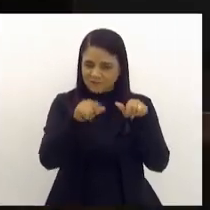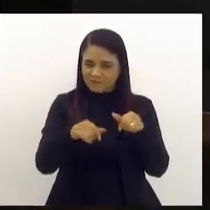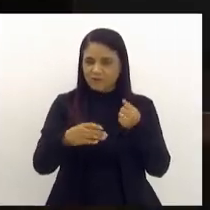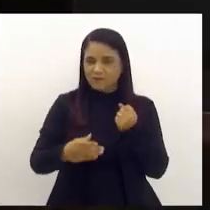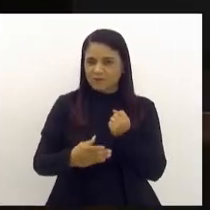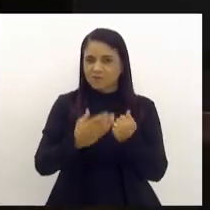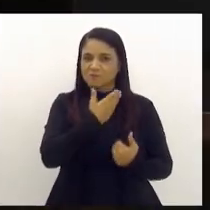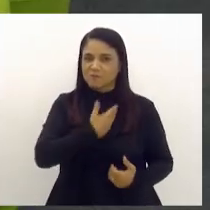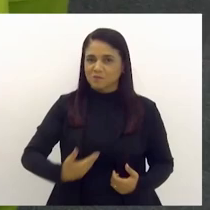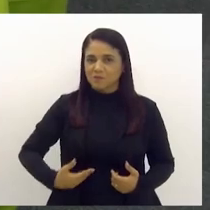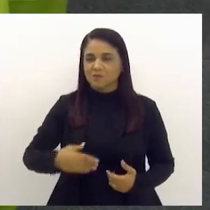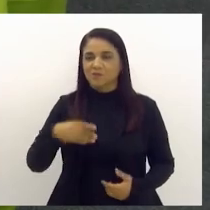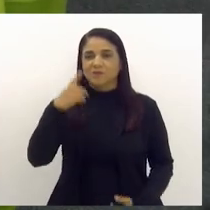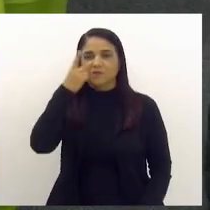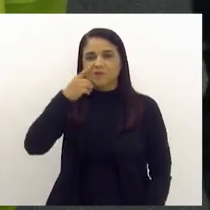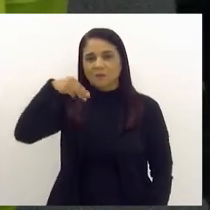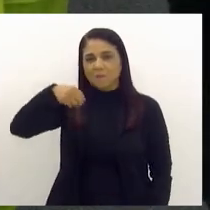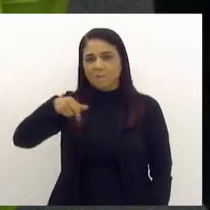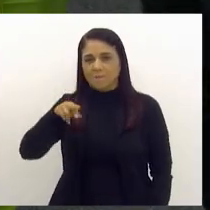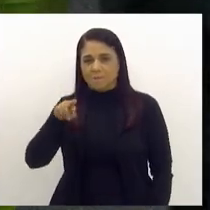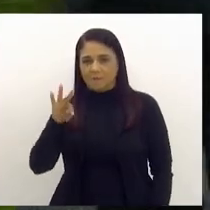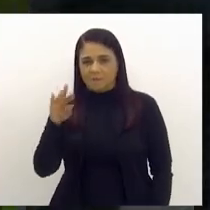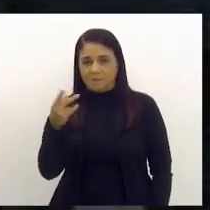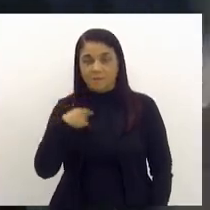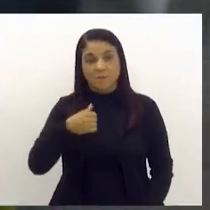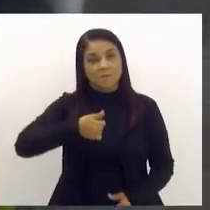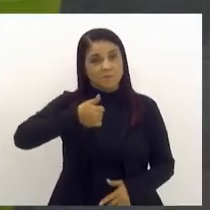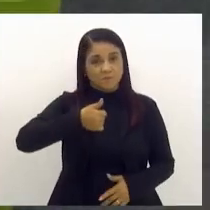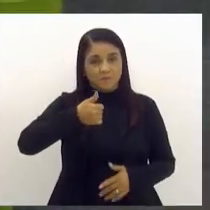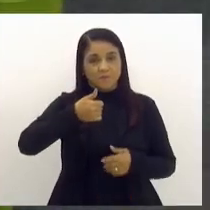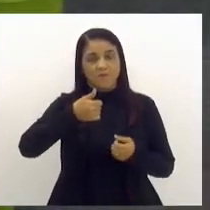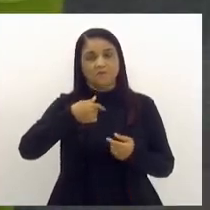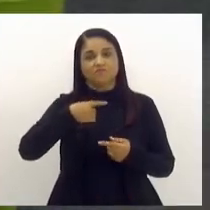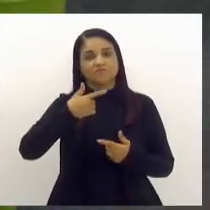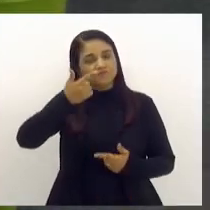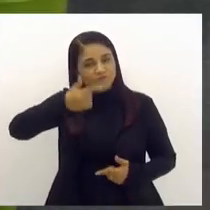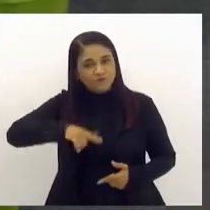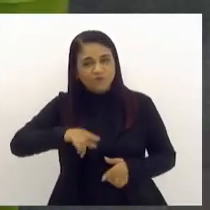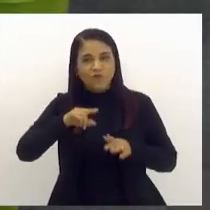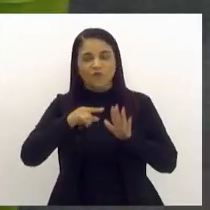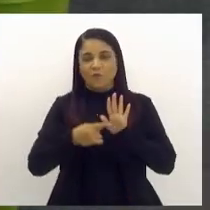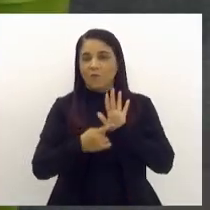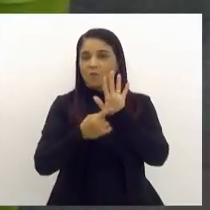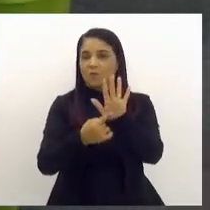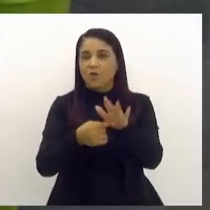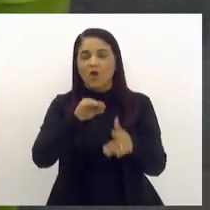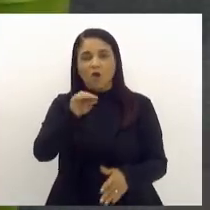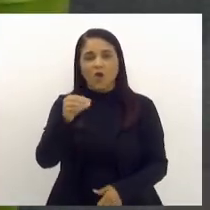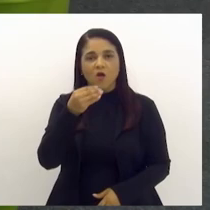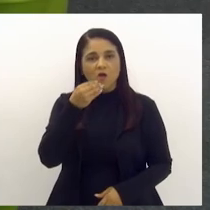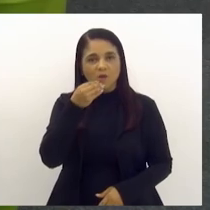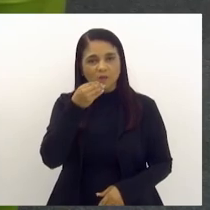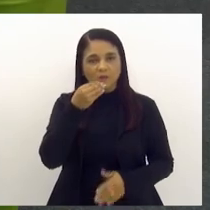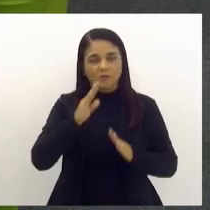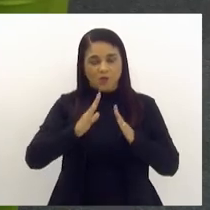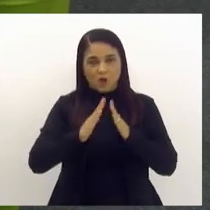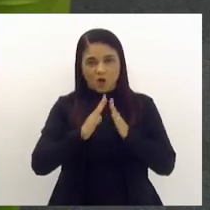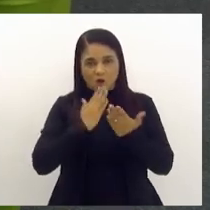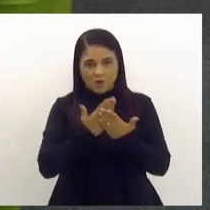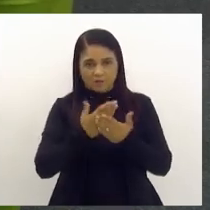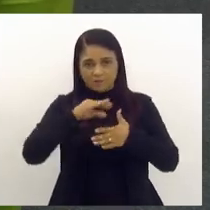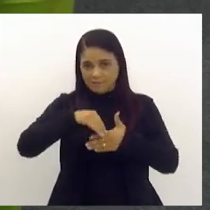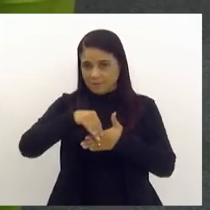Públicos, deputada Marta Rocha. Bom, em primeiro lugar, eu quero mais uma vez destacar aqui a oportunidade do Colégio de